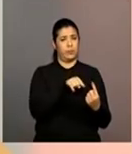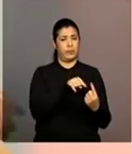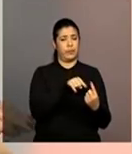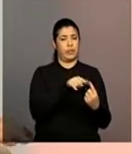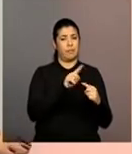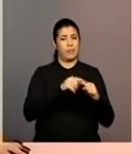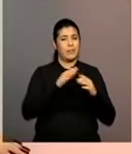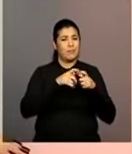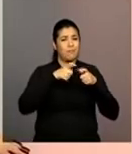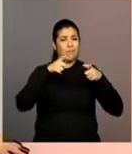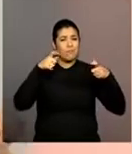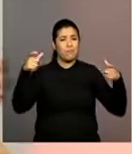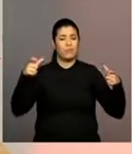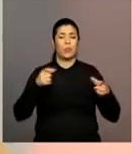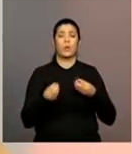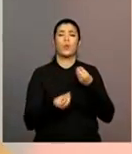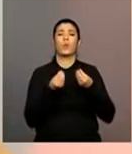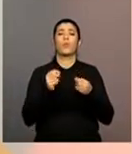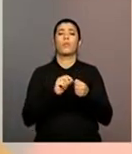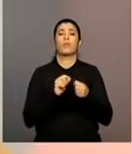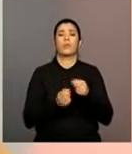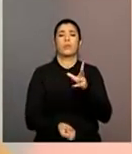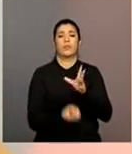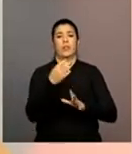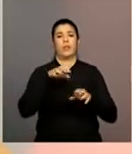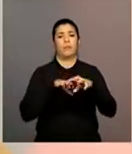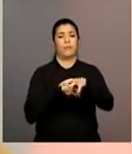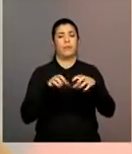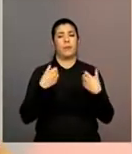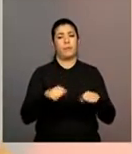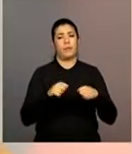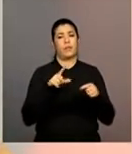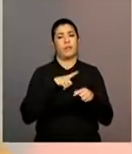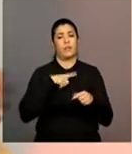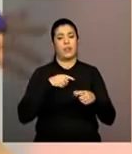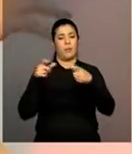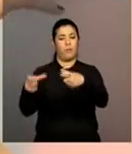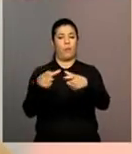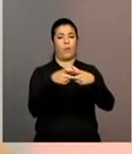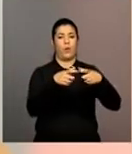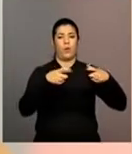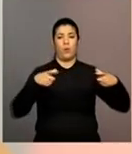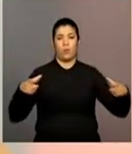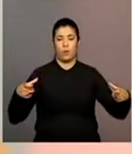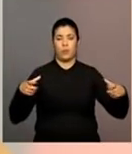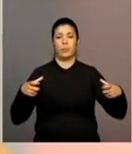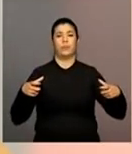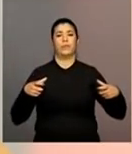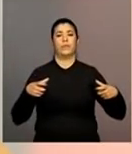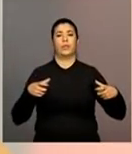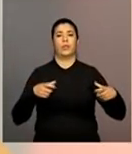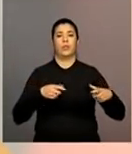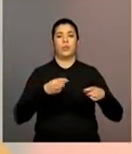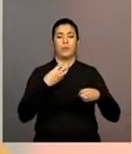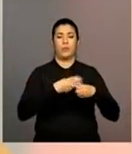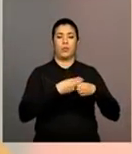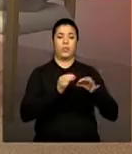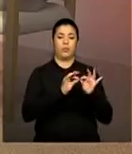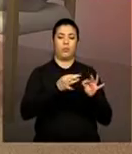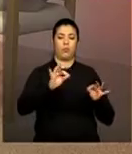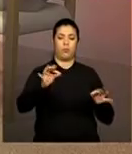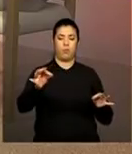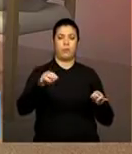efetivar uma equipe volante que era a questão do espaçamento né A questão da amplitude territorial nós